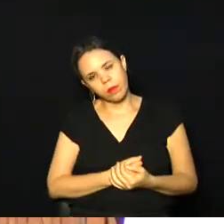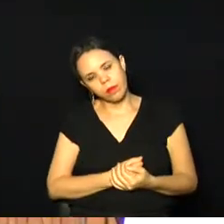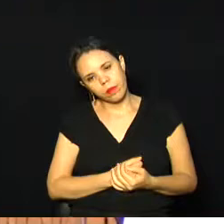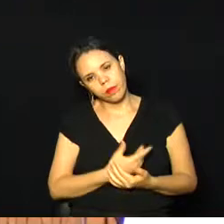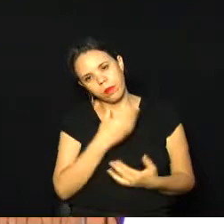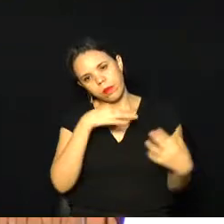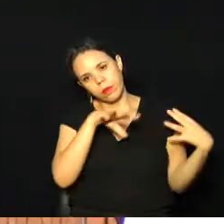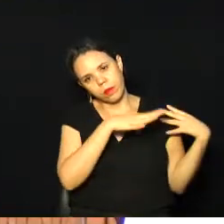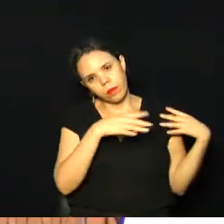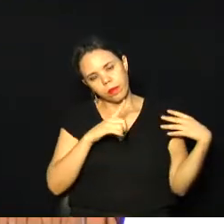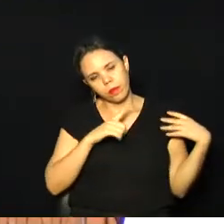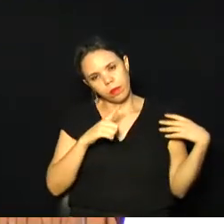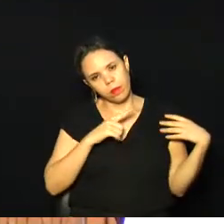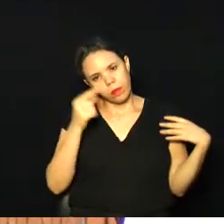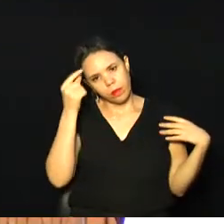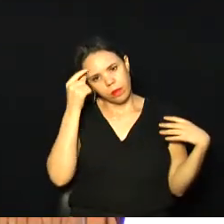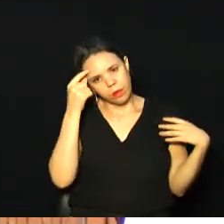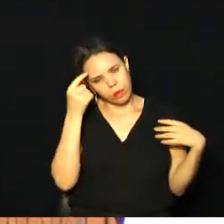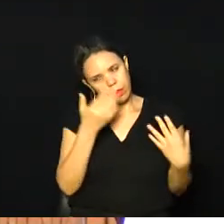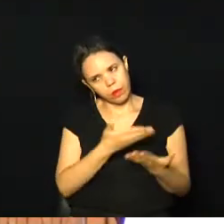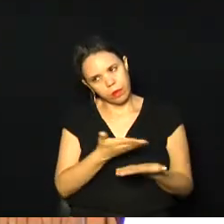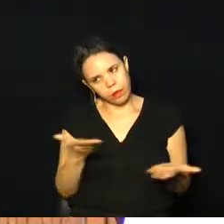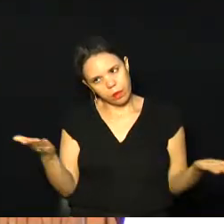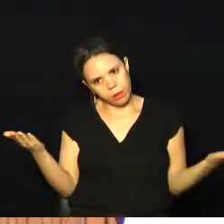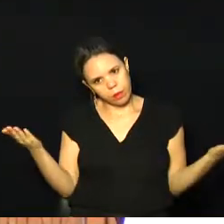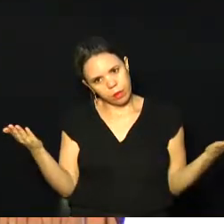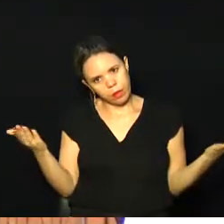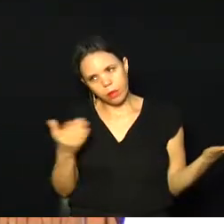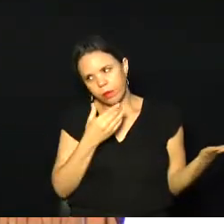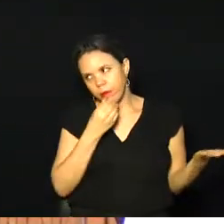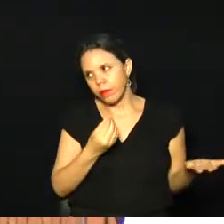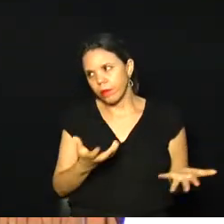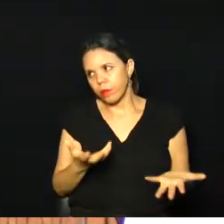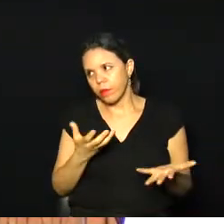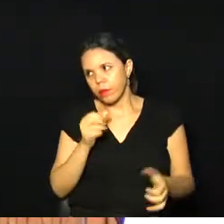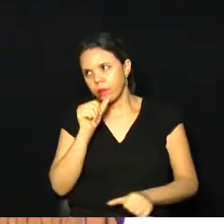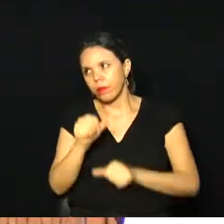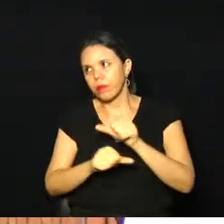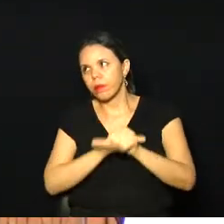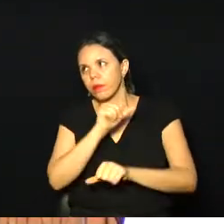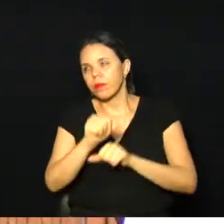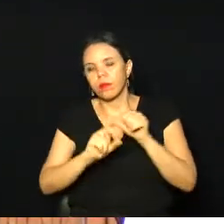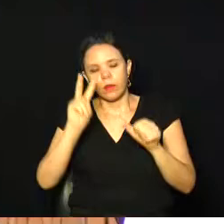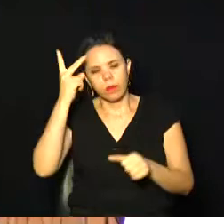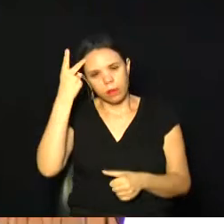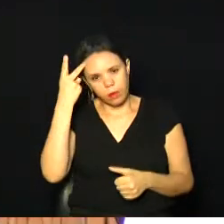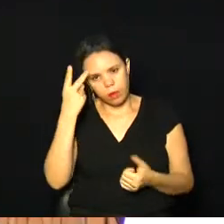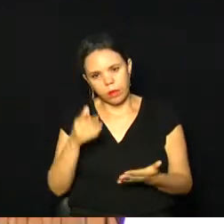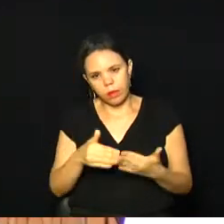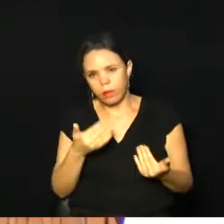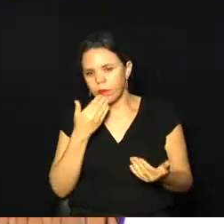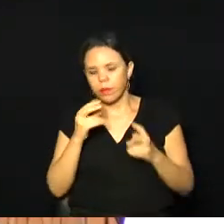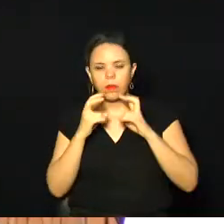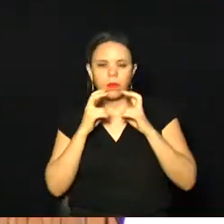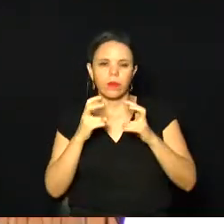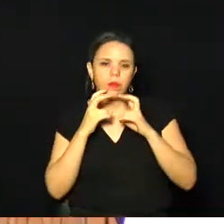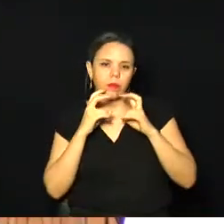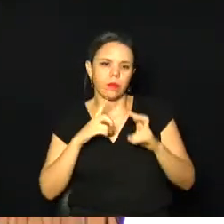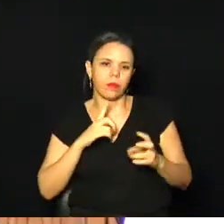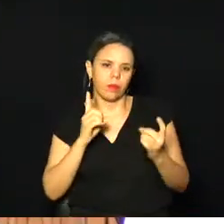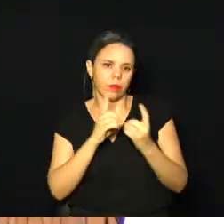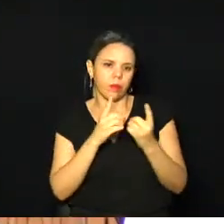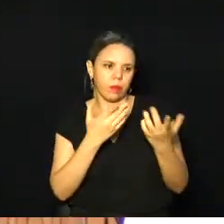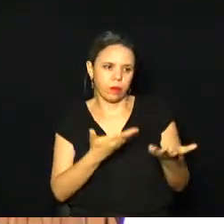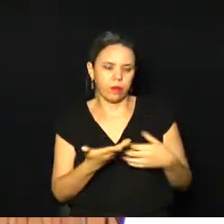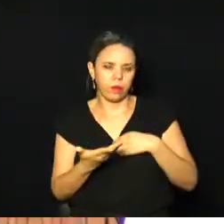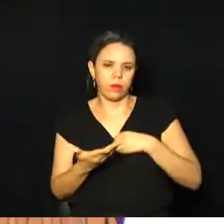homens possam ter essa consciência de eles quebrarem esse ciclo, de buscar ajuda, e a gente tem o serviço